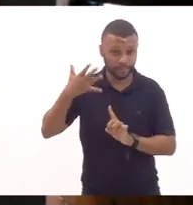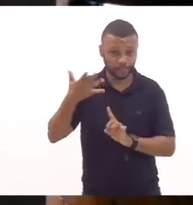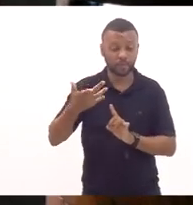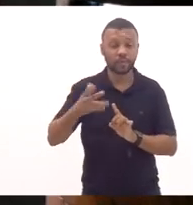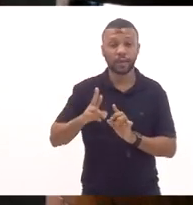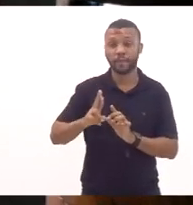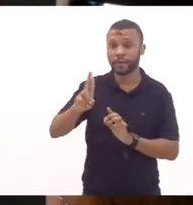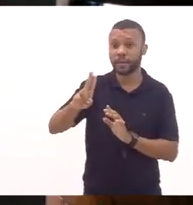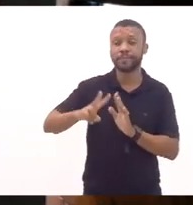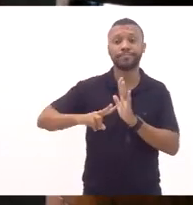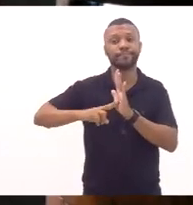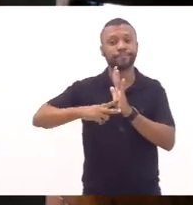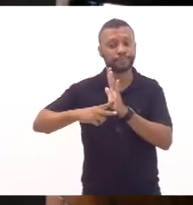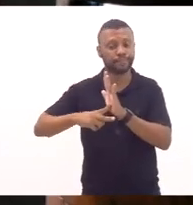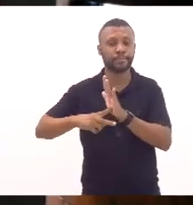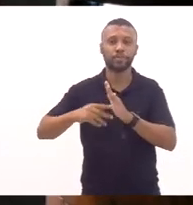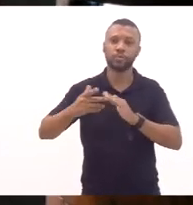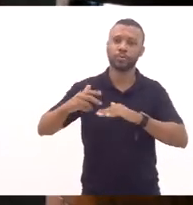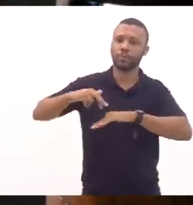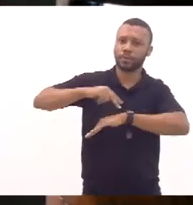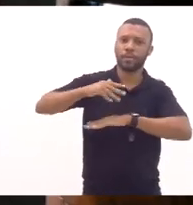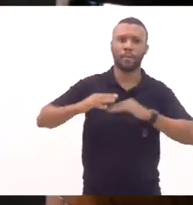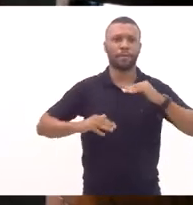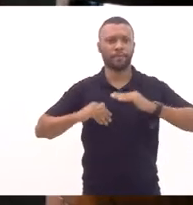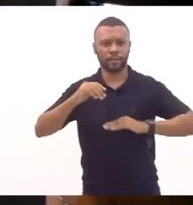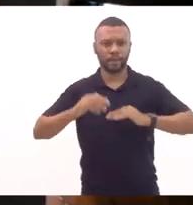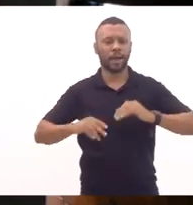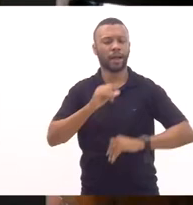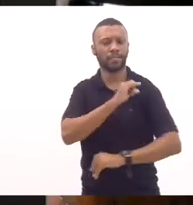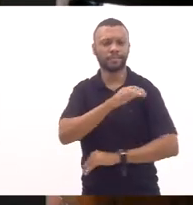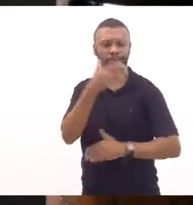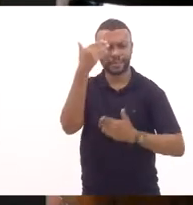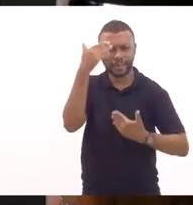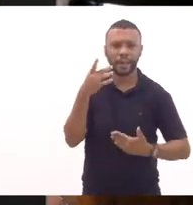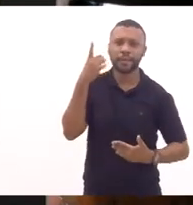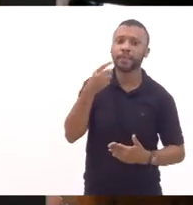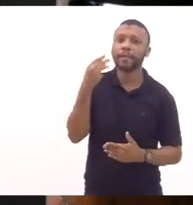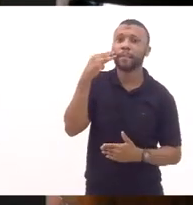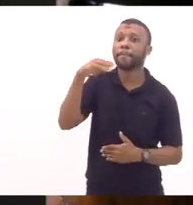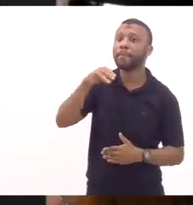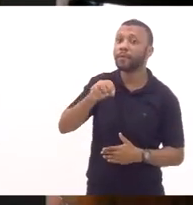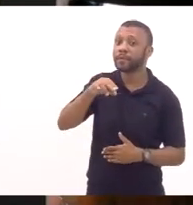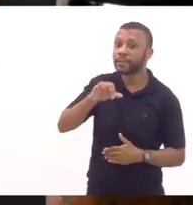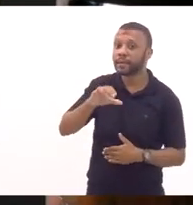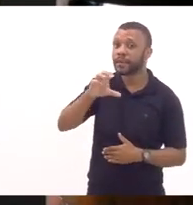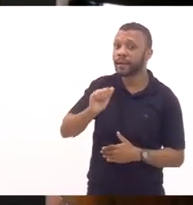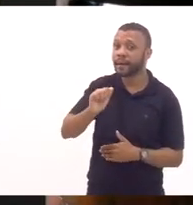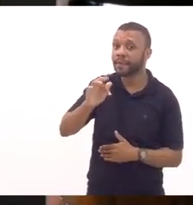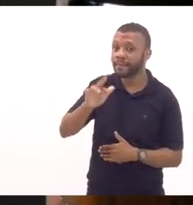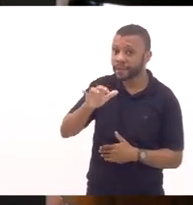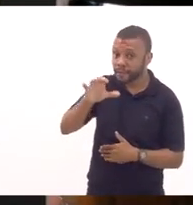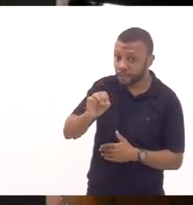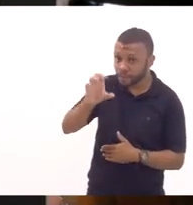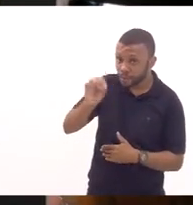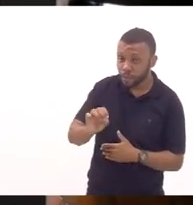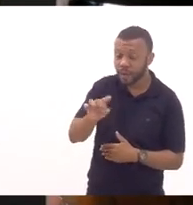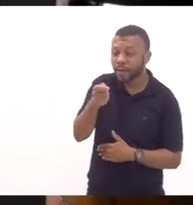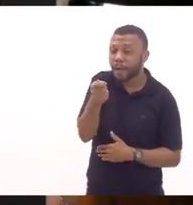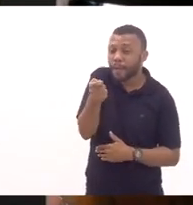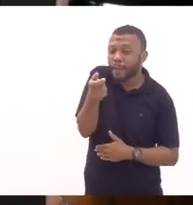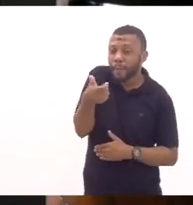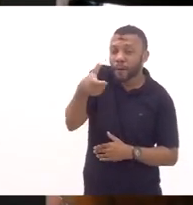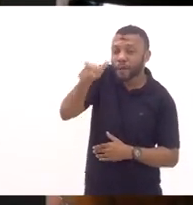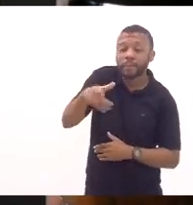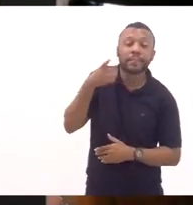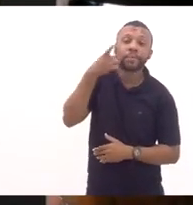Profissionais do Estado do Rio de Janeiro, agradeço à deputada Mônica Francisco, que é uma das poucas políticas que entenderam